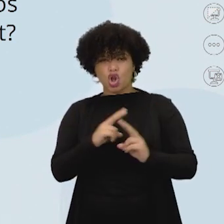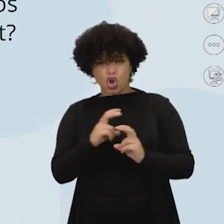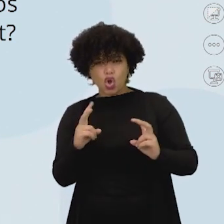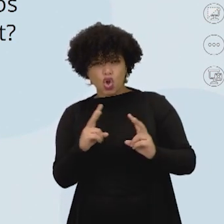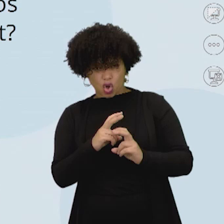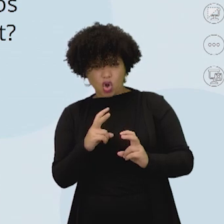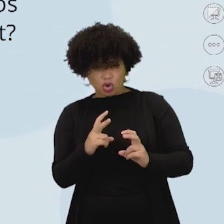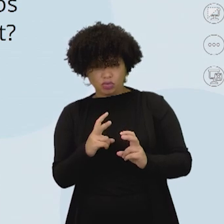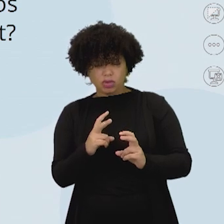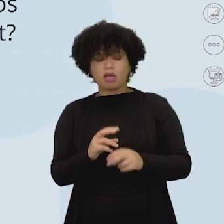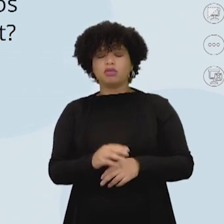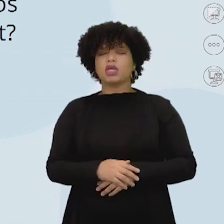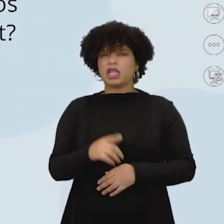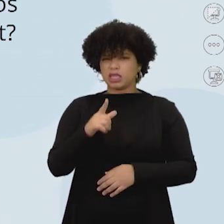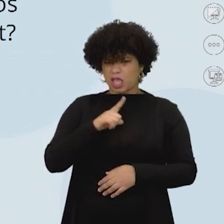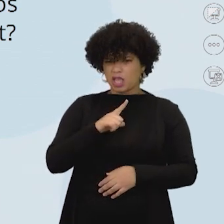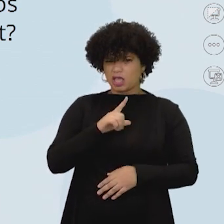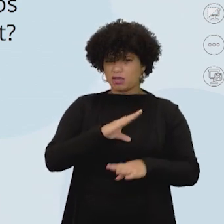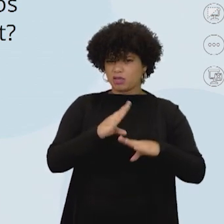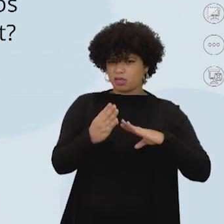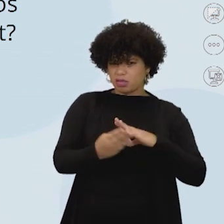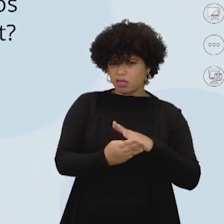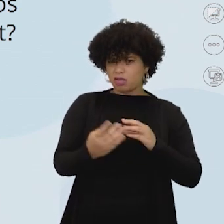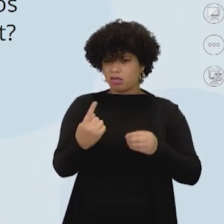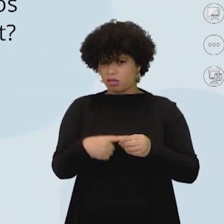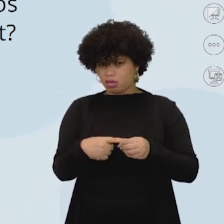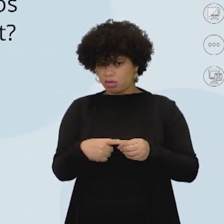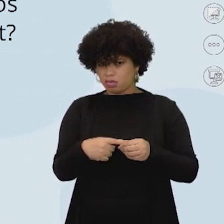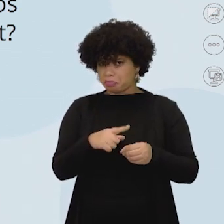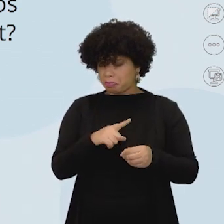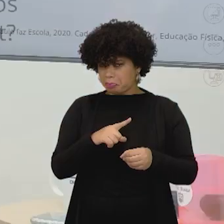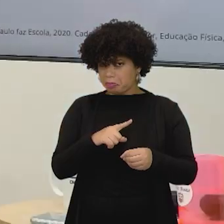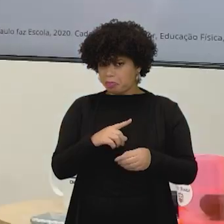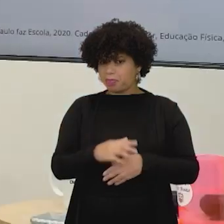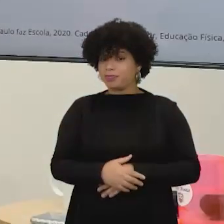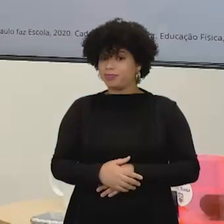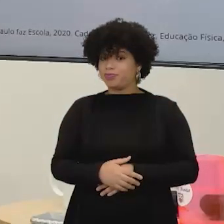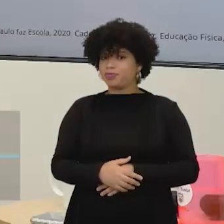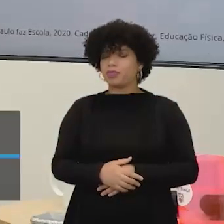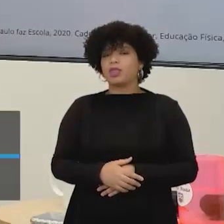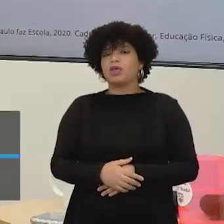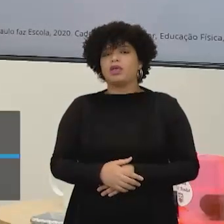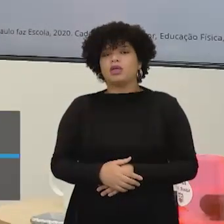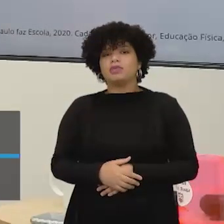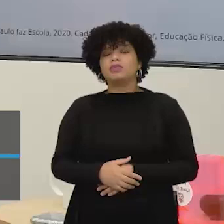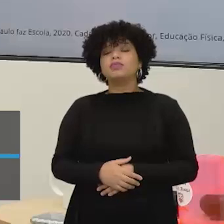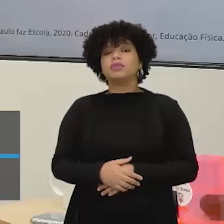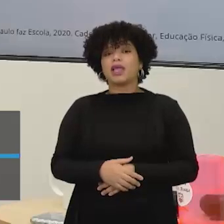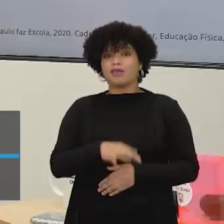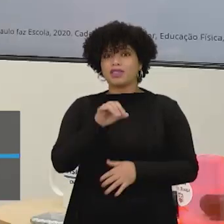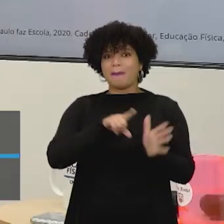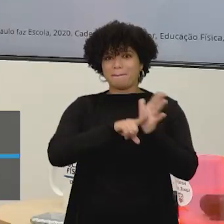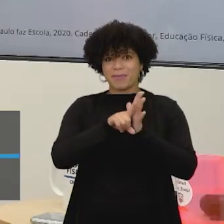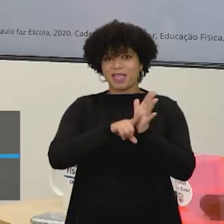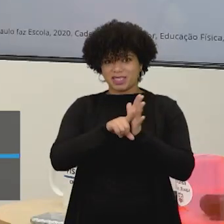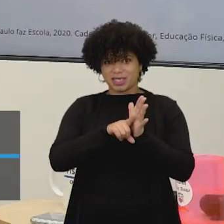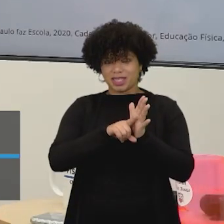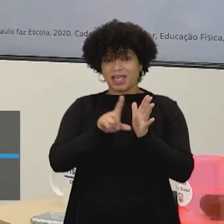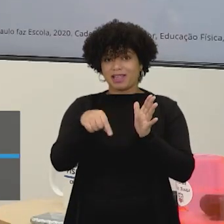bairro e cidade? Quais? Aí, se o seu vizinho precisar de mais orientações, você ali como